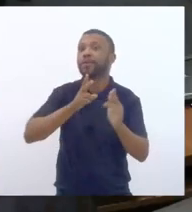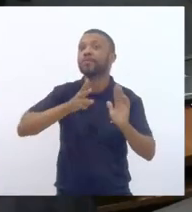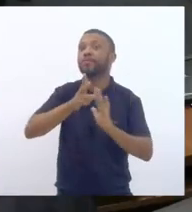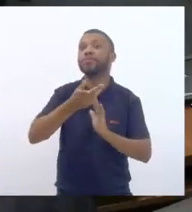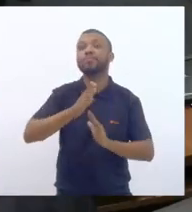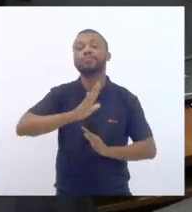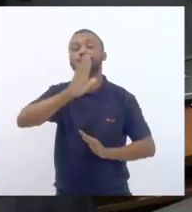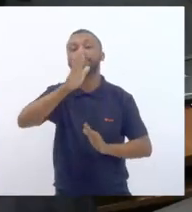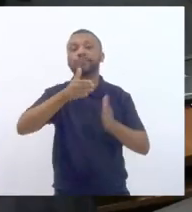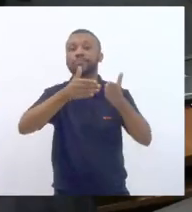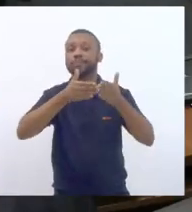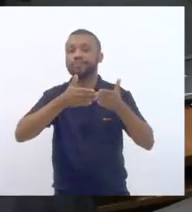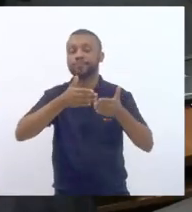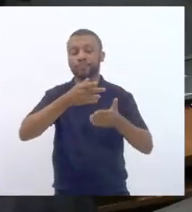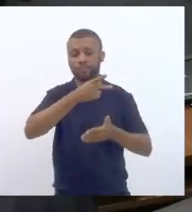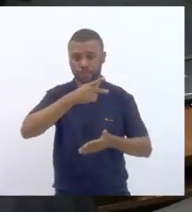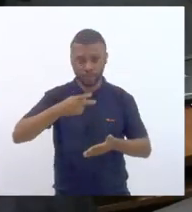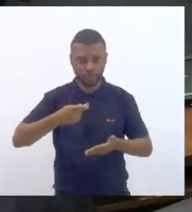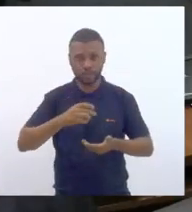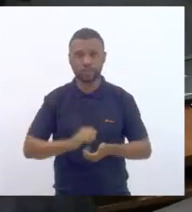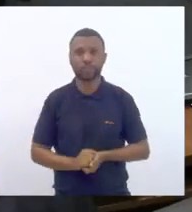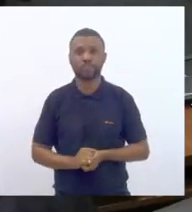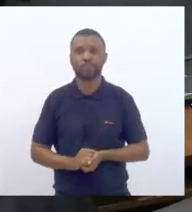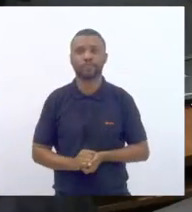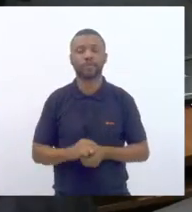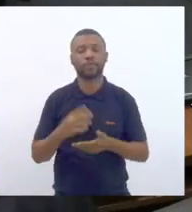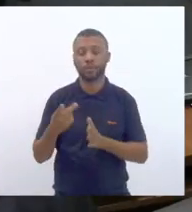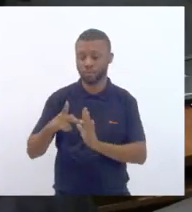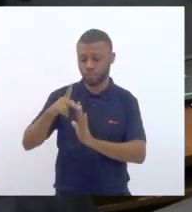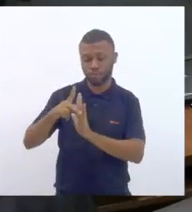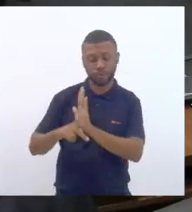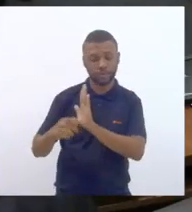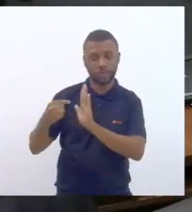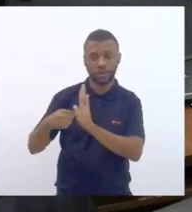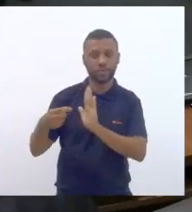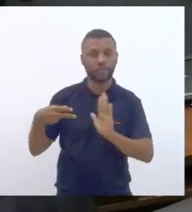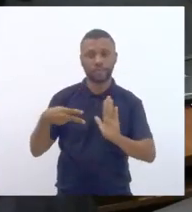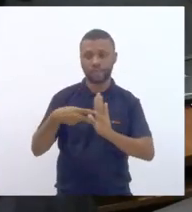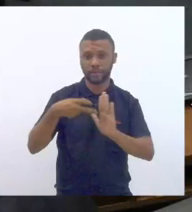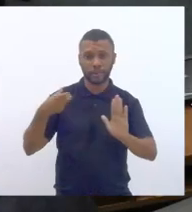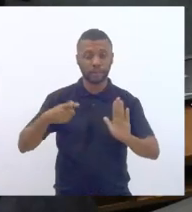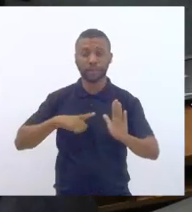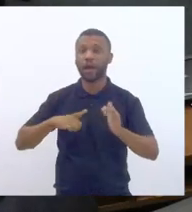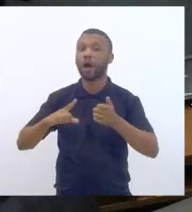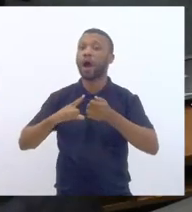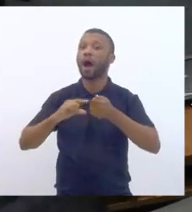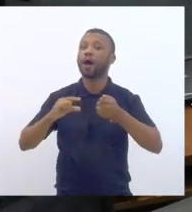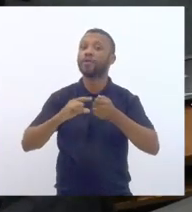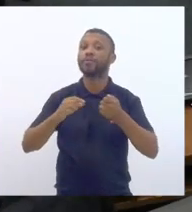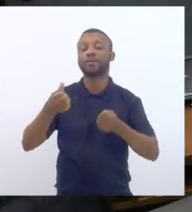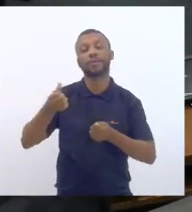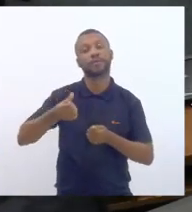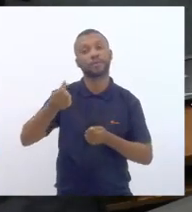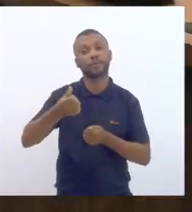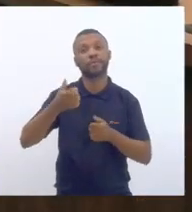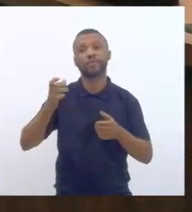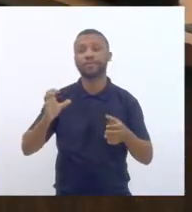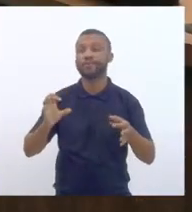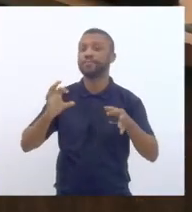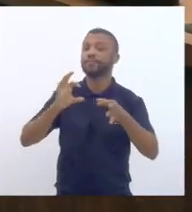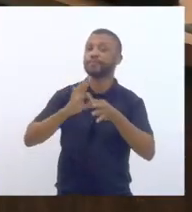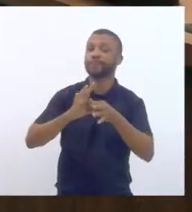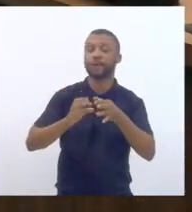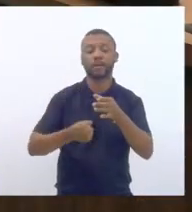presidente, é porque no projeto que foi vetado tem o artigo 6º que condiciona a implementação da